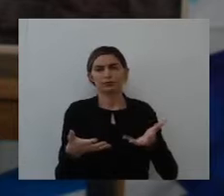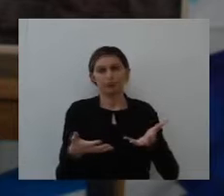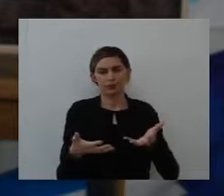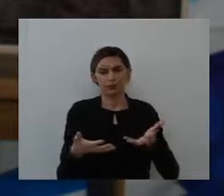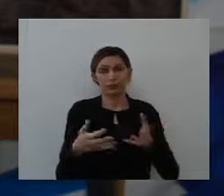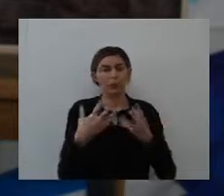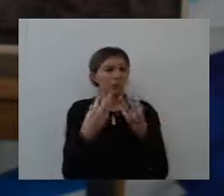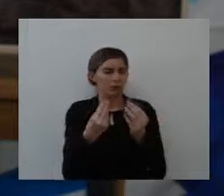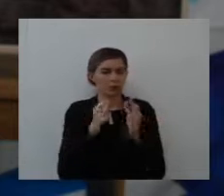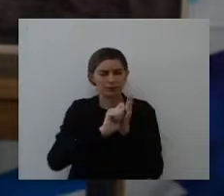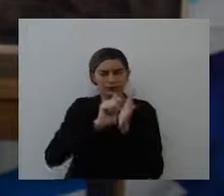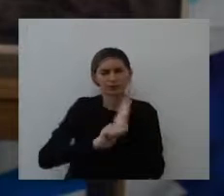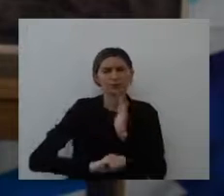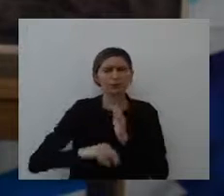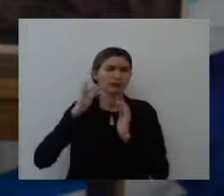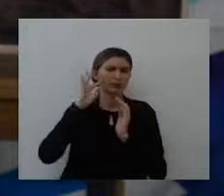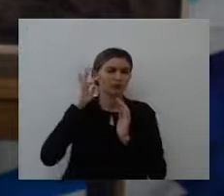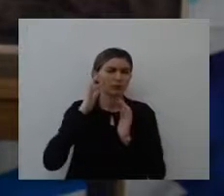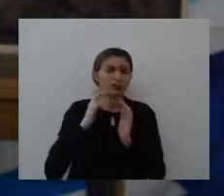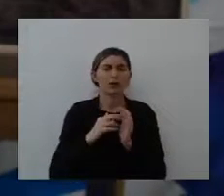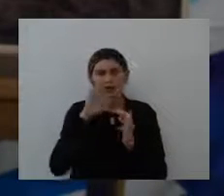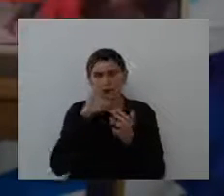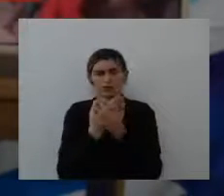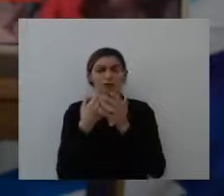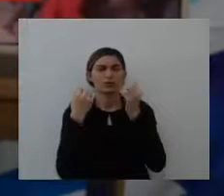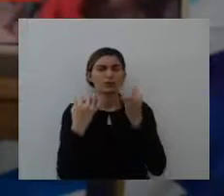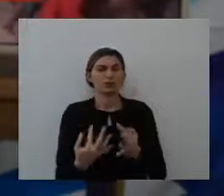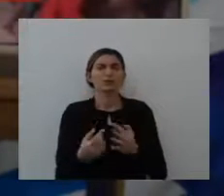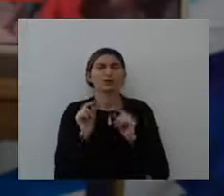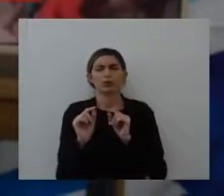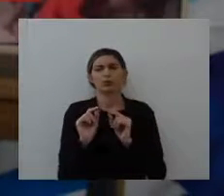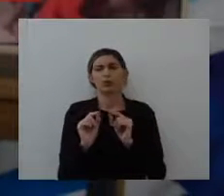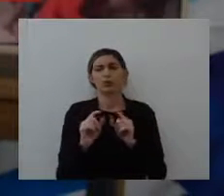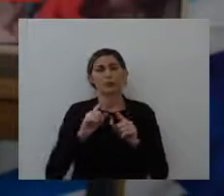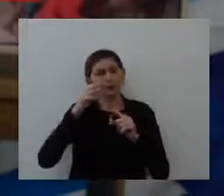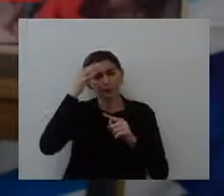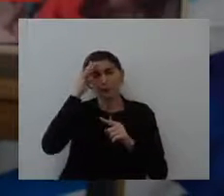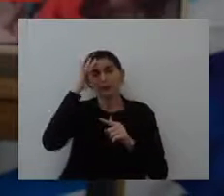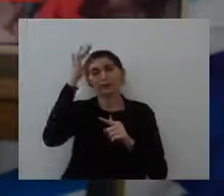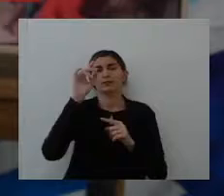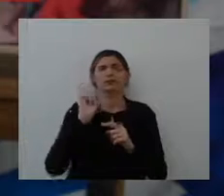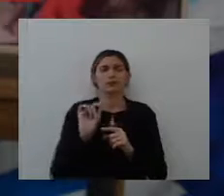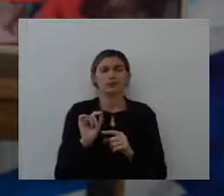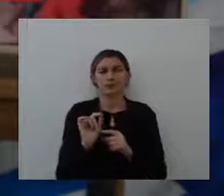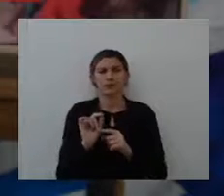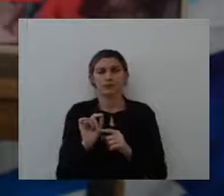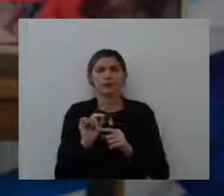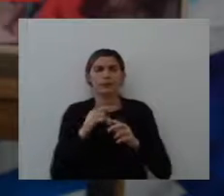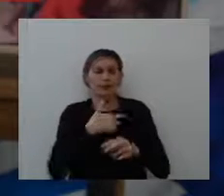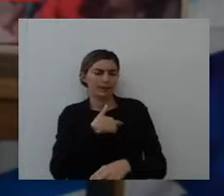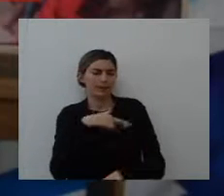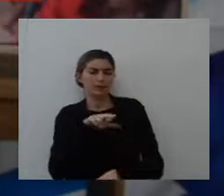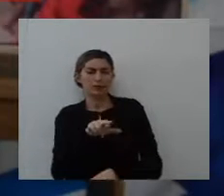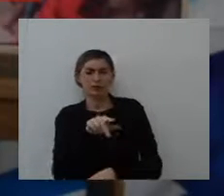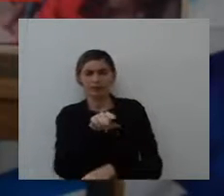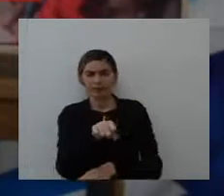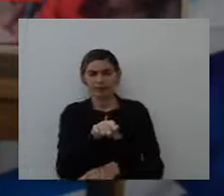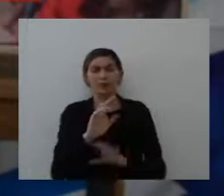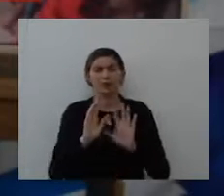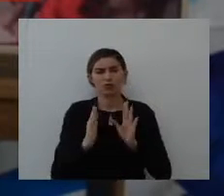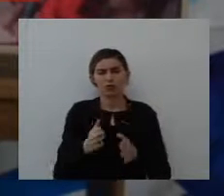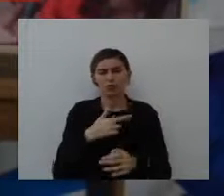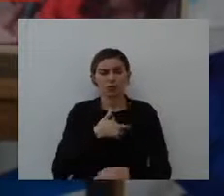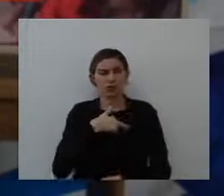Muitos historiadores acreditam que isso se devia principalmente às questões religiosas, já